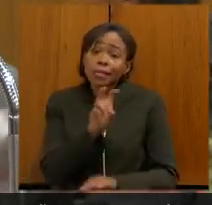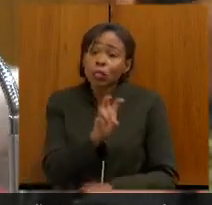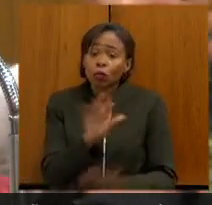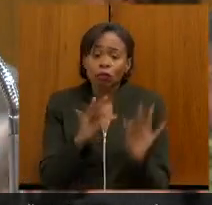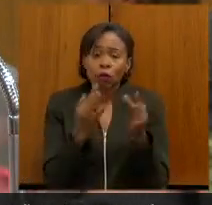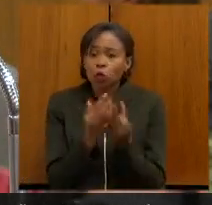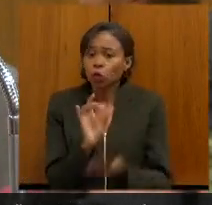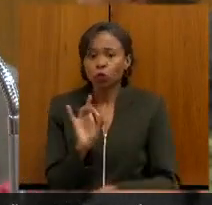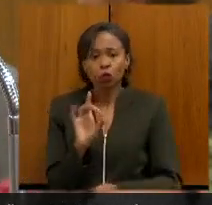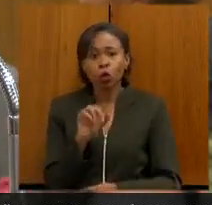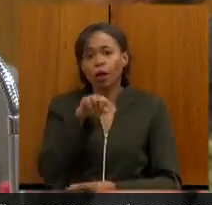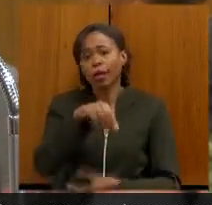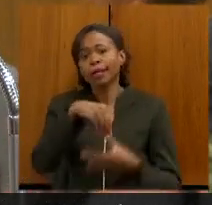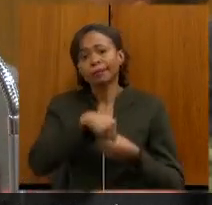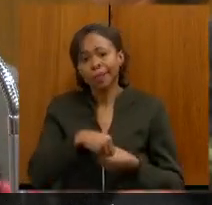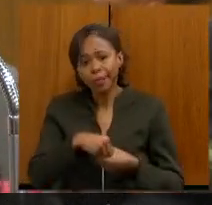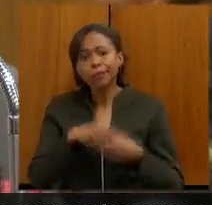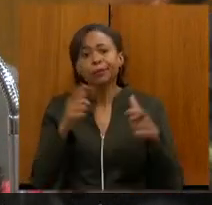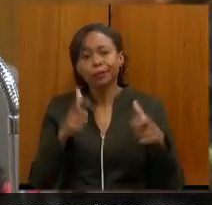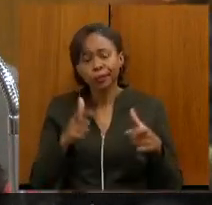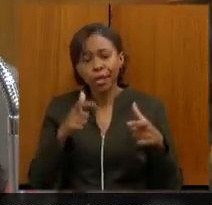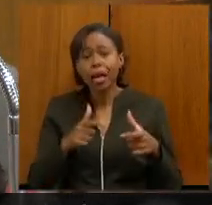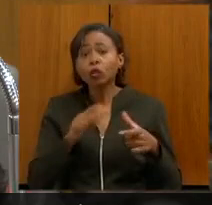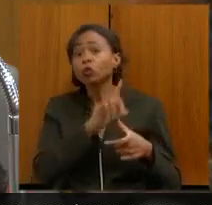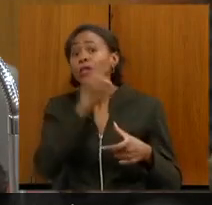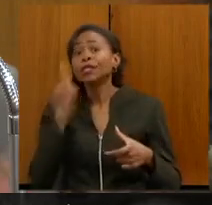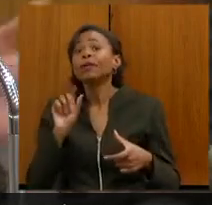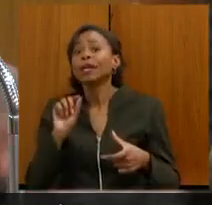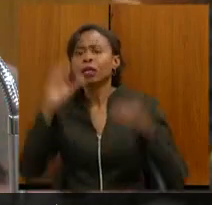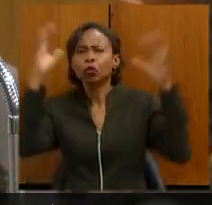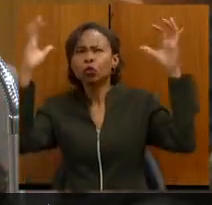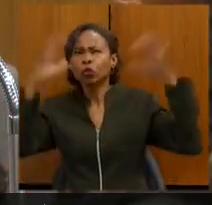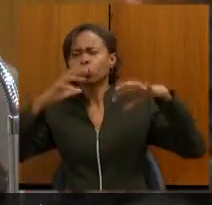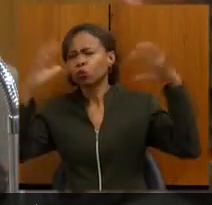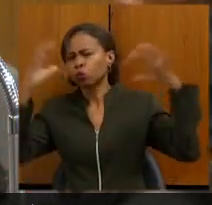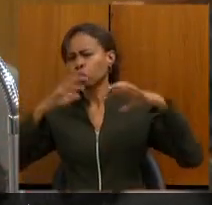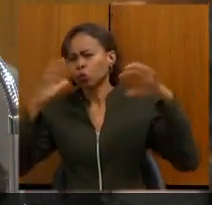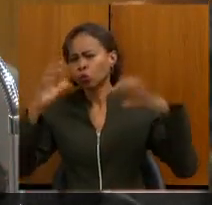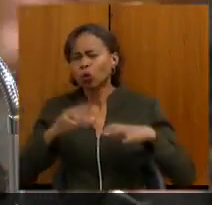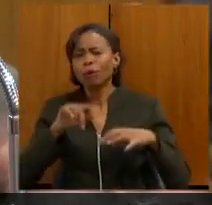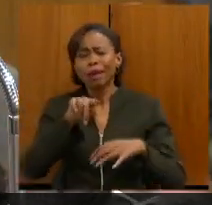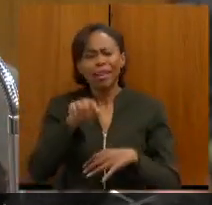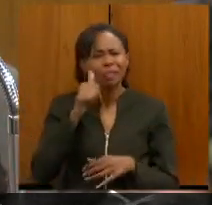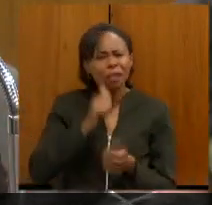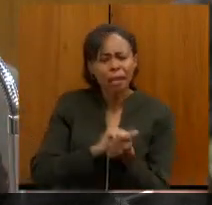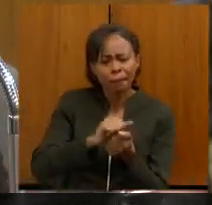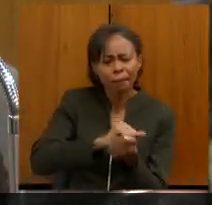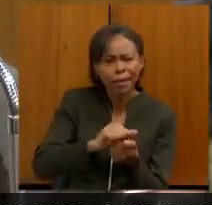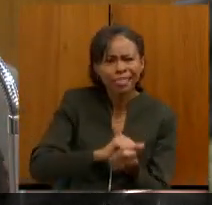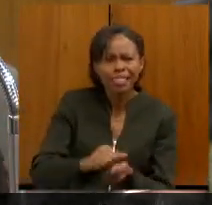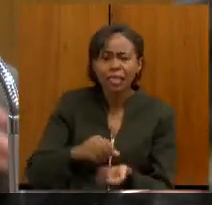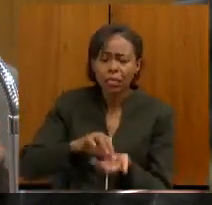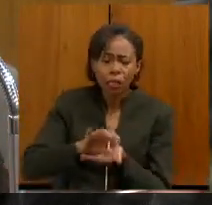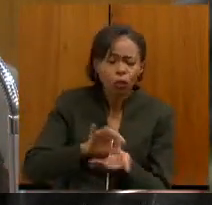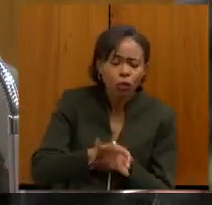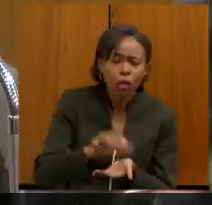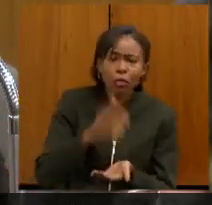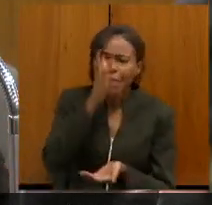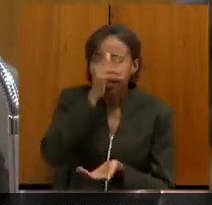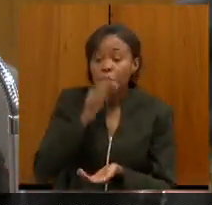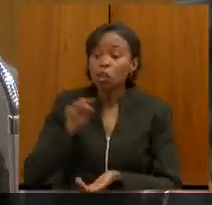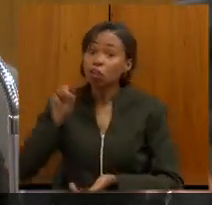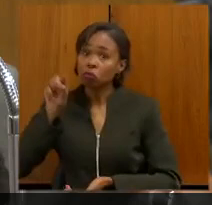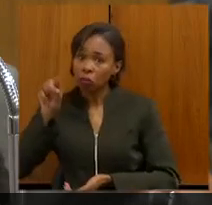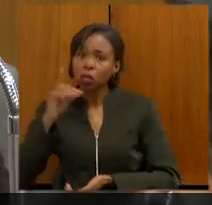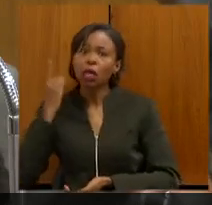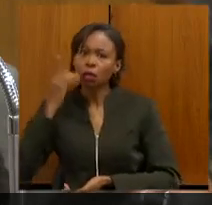da é daquele termino imenso num dia de chuva e aló tava ali lavando vasilha gente alimentar nas galinhas e você